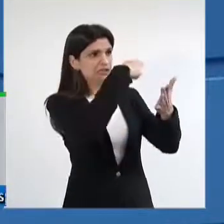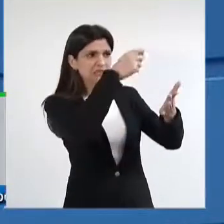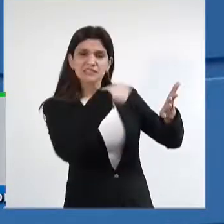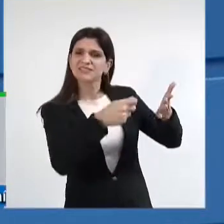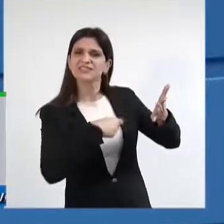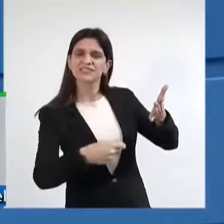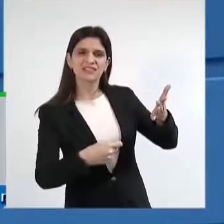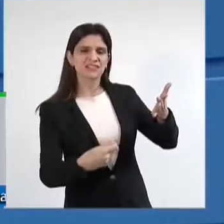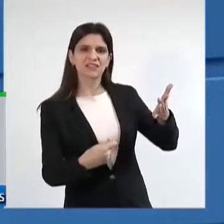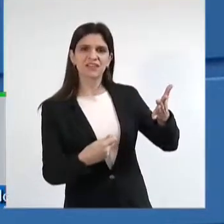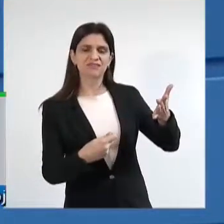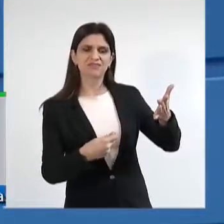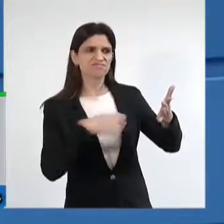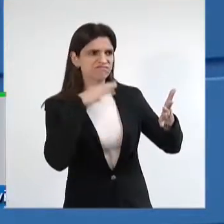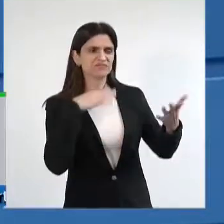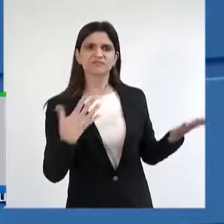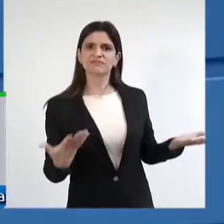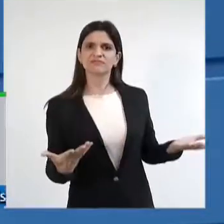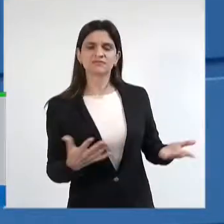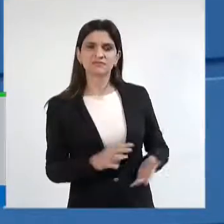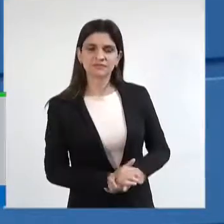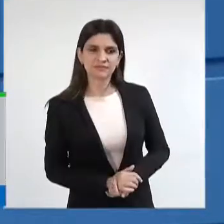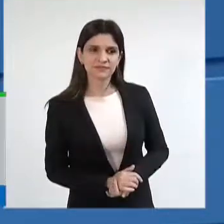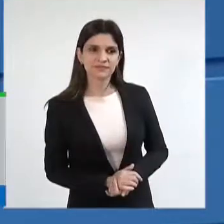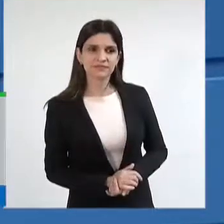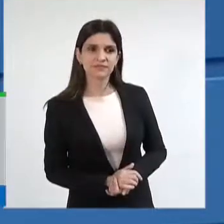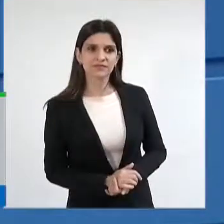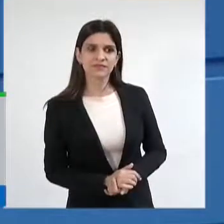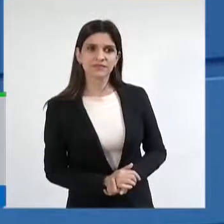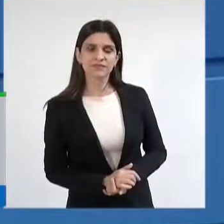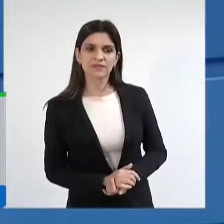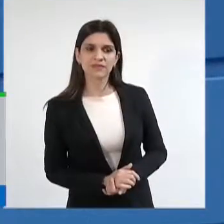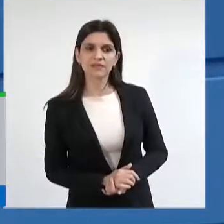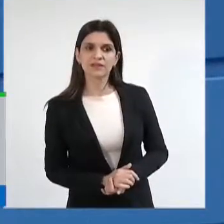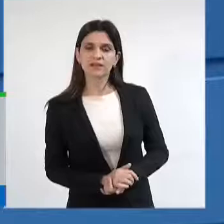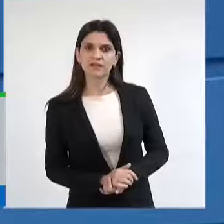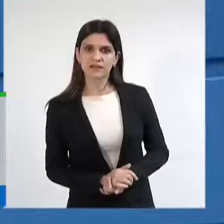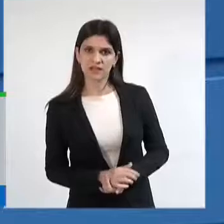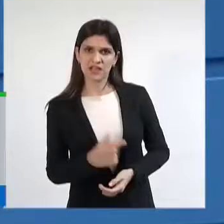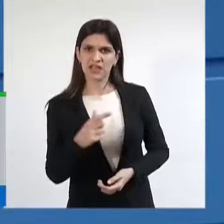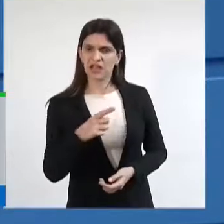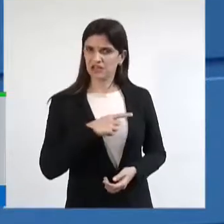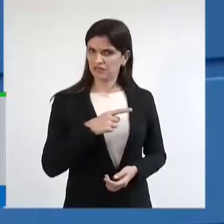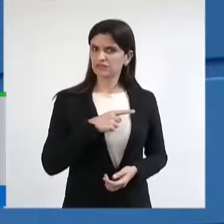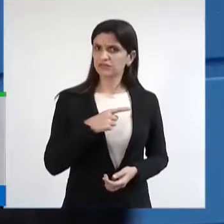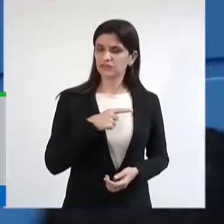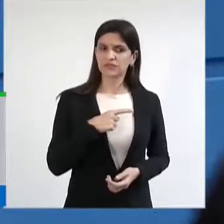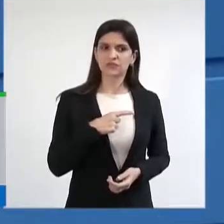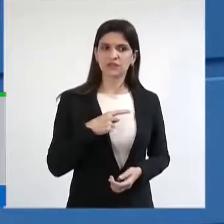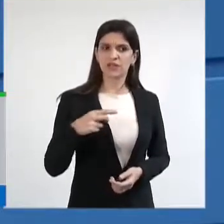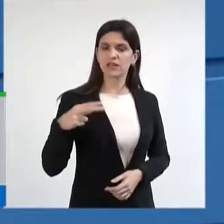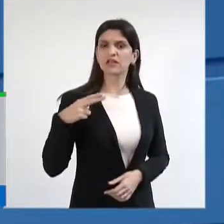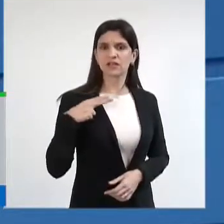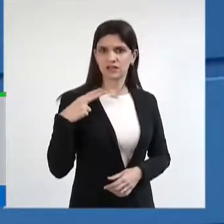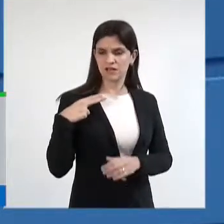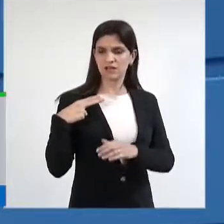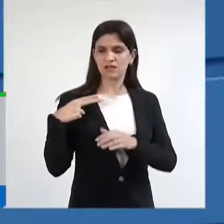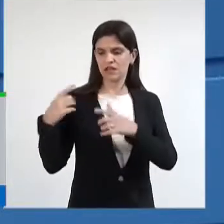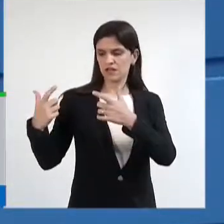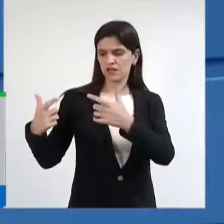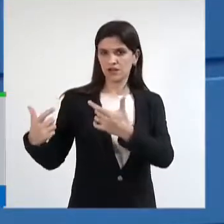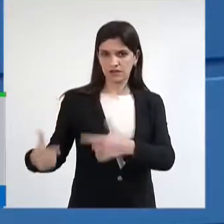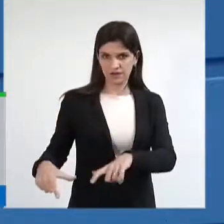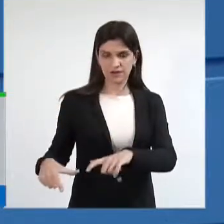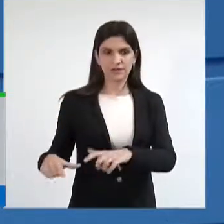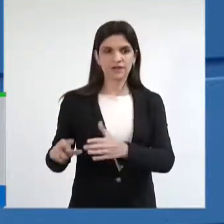coisas absurdas, certo? E se disser que isso não tem na iniciativa privada, em alguma faculdade privada, tem também. Mas eu